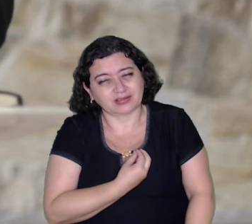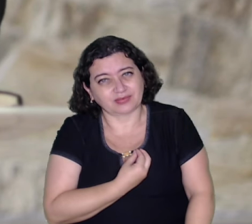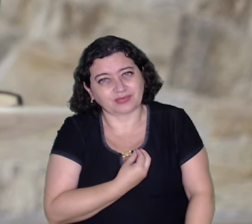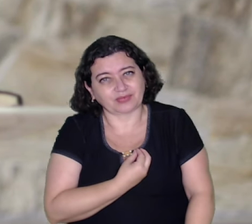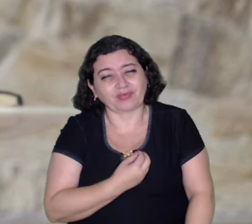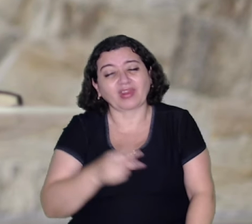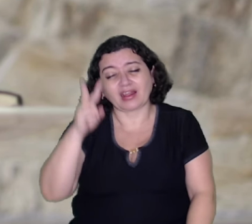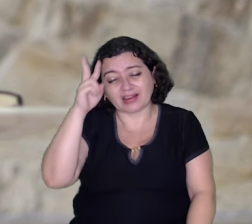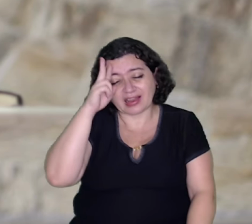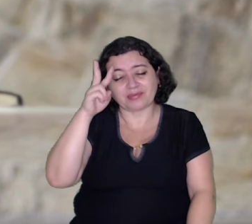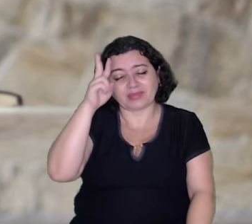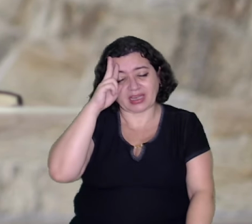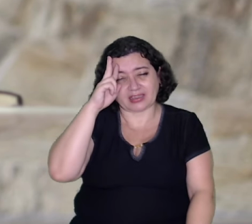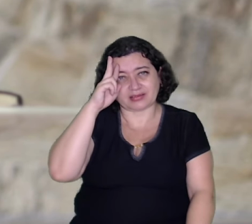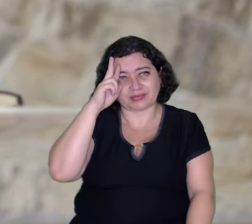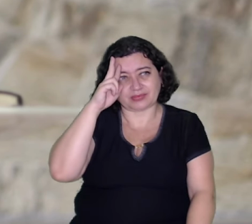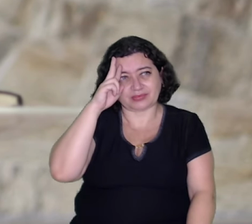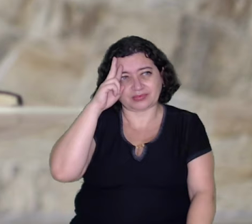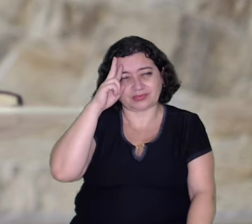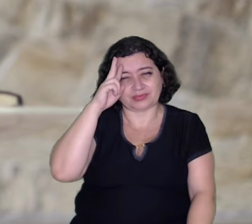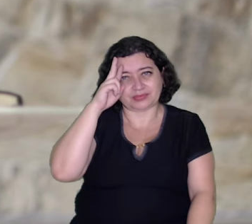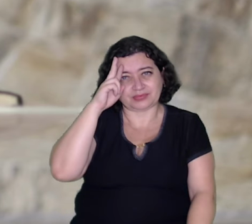Vamos lembrar, hein?